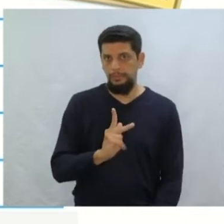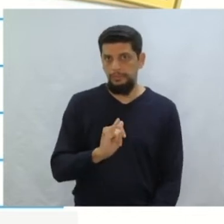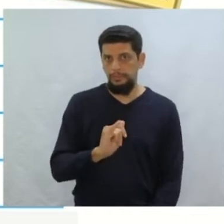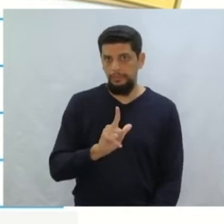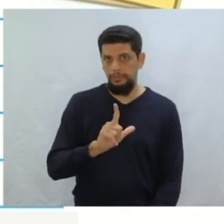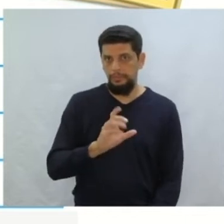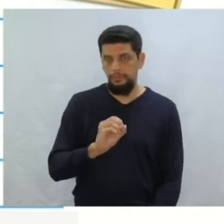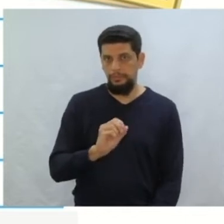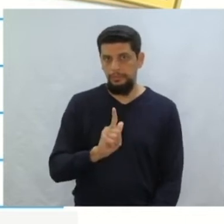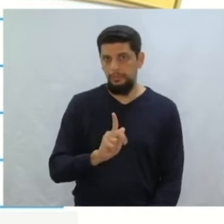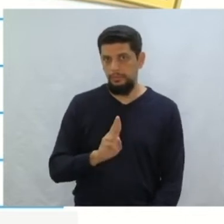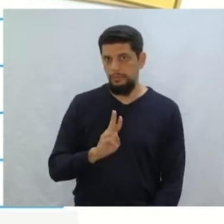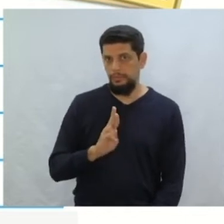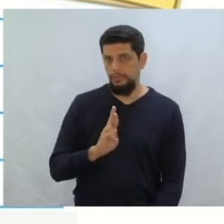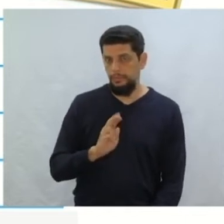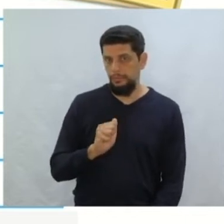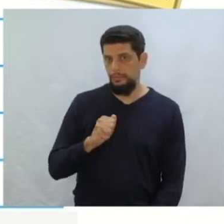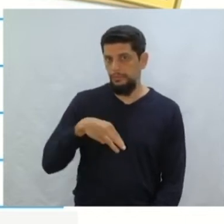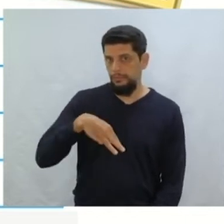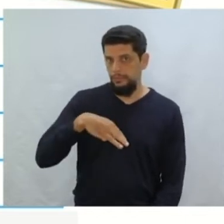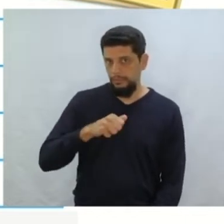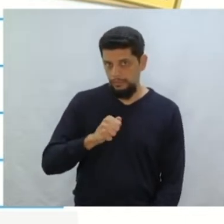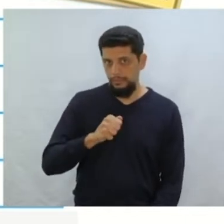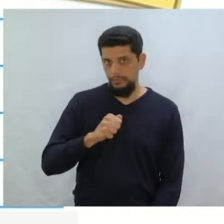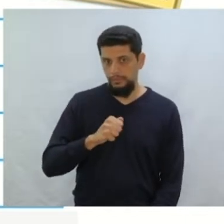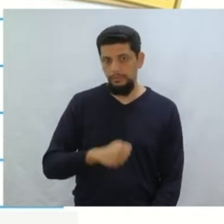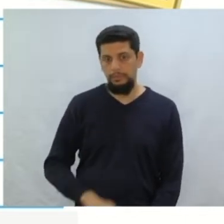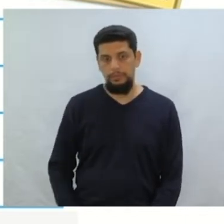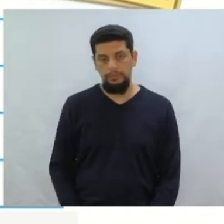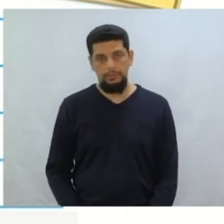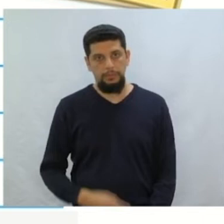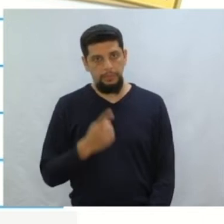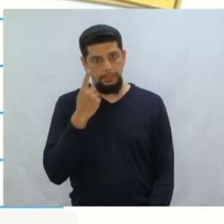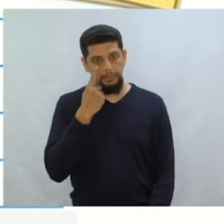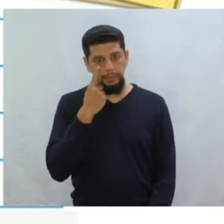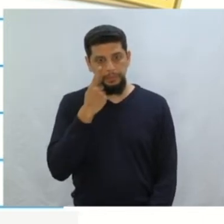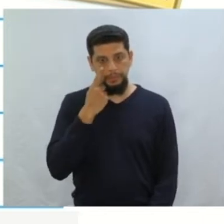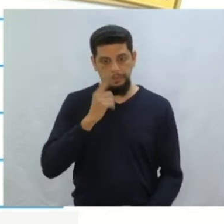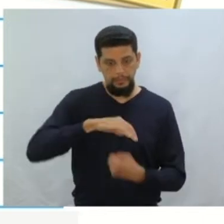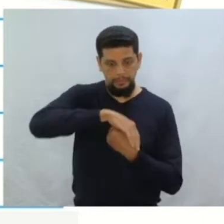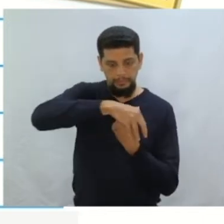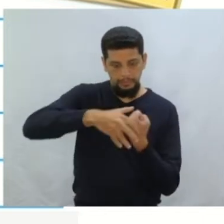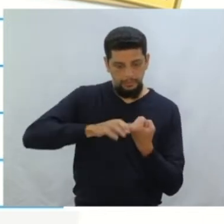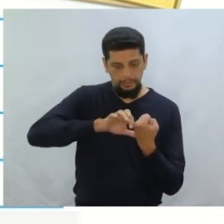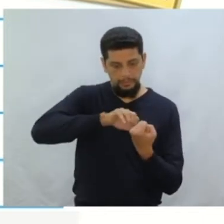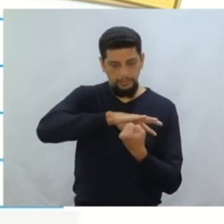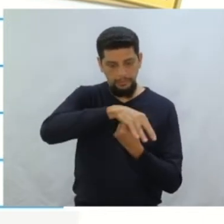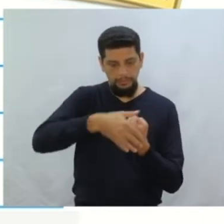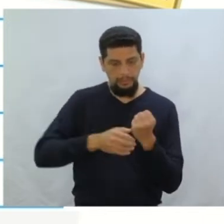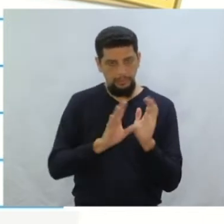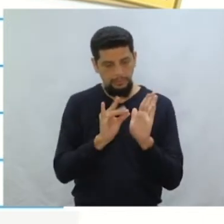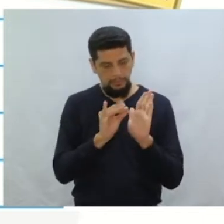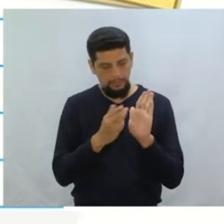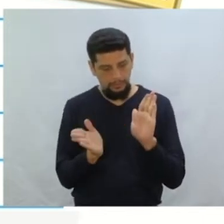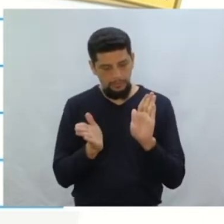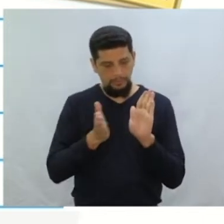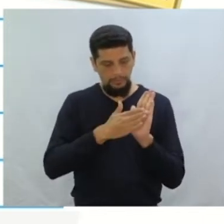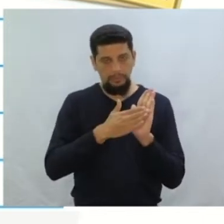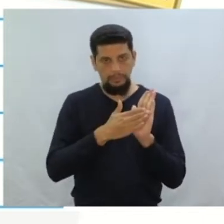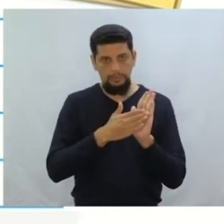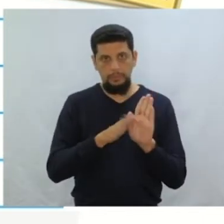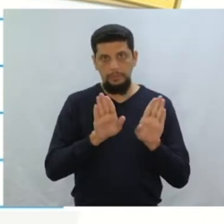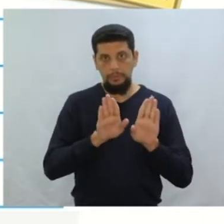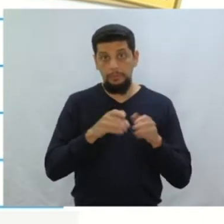por quilograma. Aí você vai me perguntar, professora Bruna, o que que é o rótulo, né? Aqui, ó, onde representa. Você pode